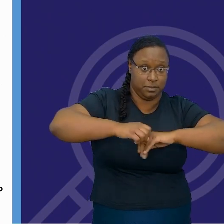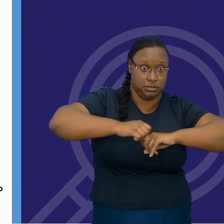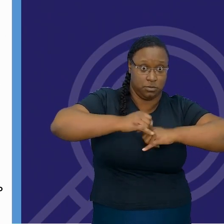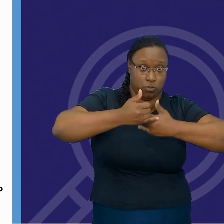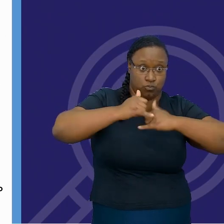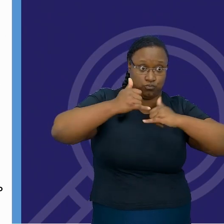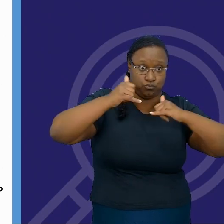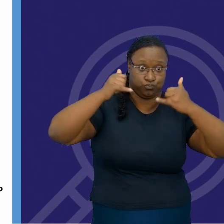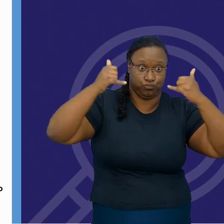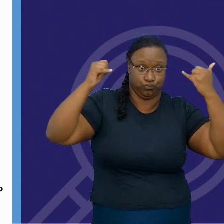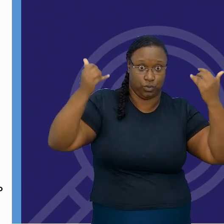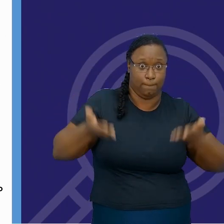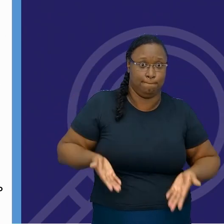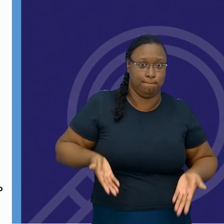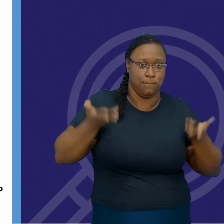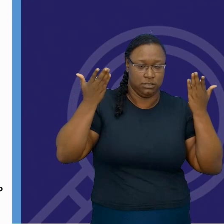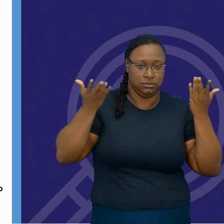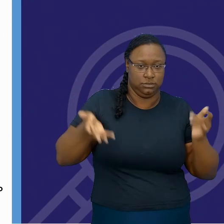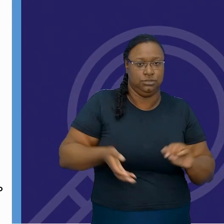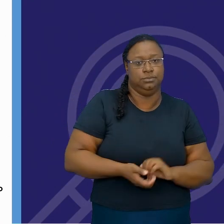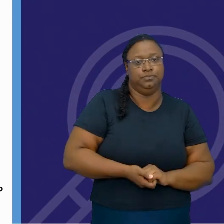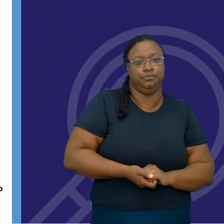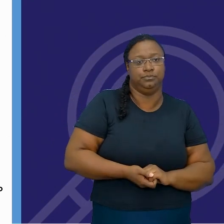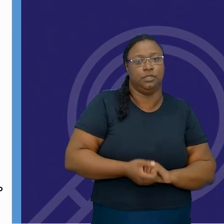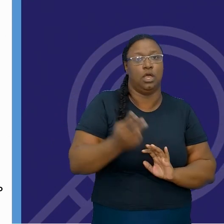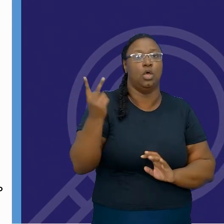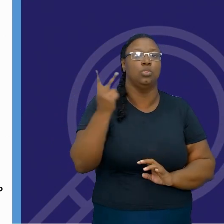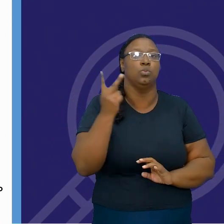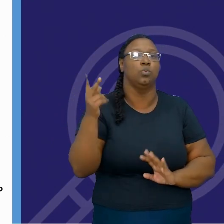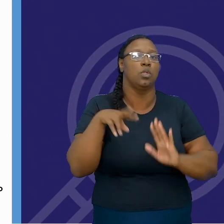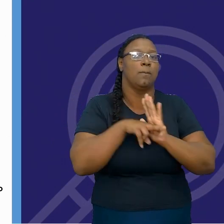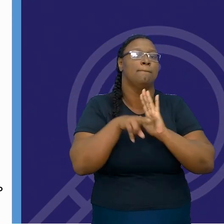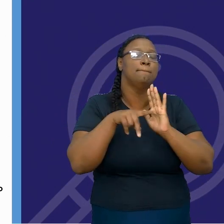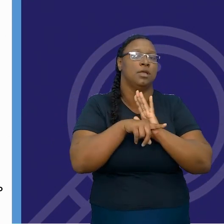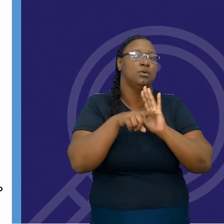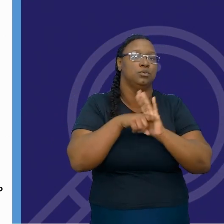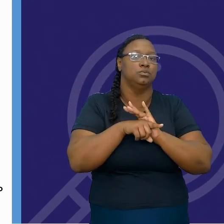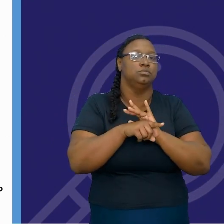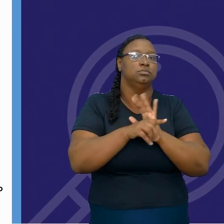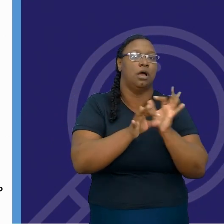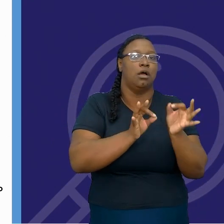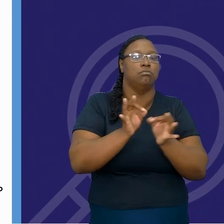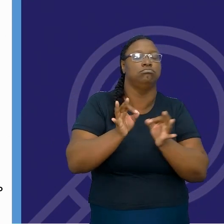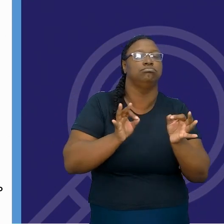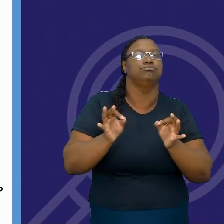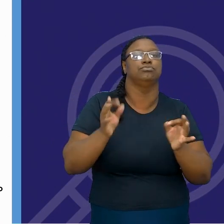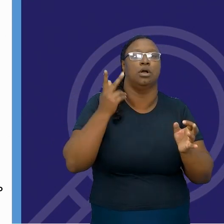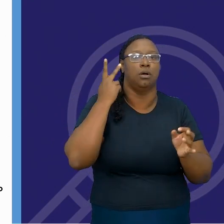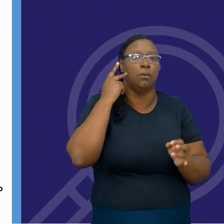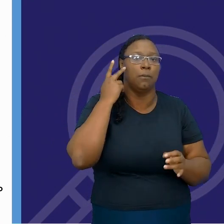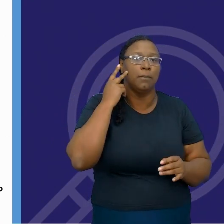das duas questões que estão aí. Duas questões que podem ser resolvidas, né, normalmente ali